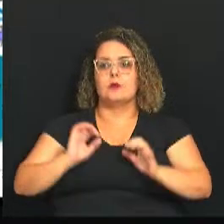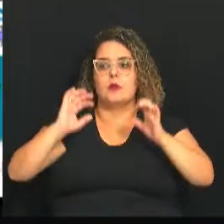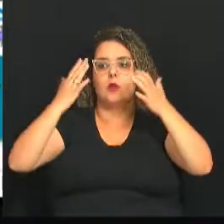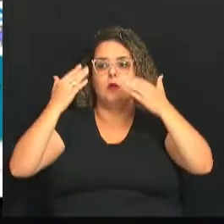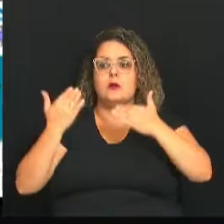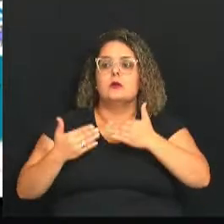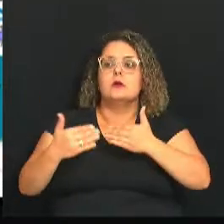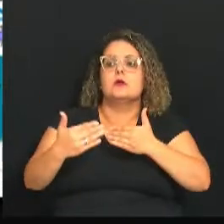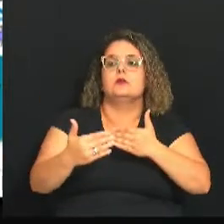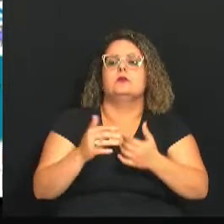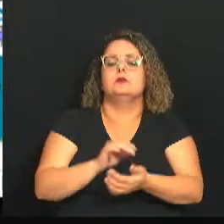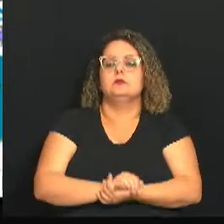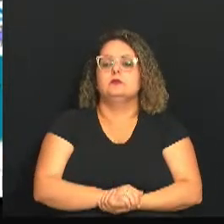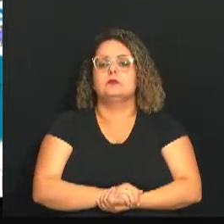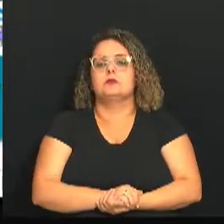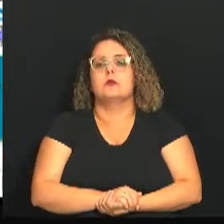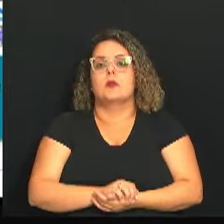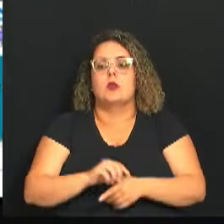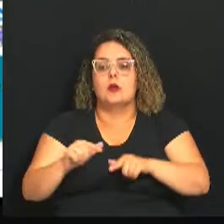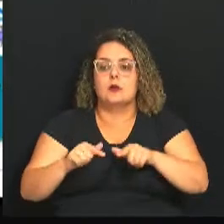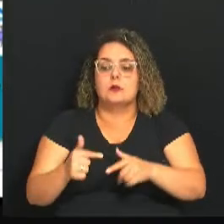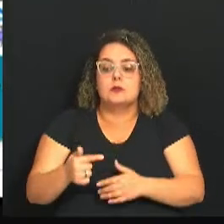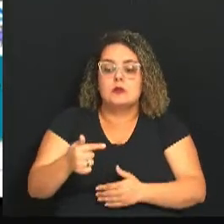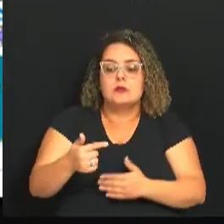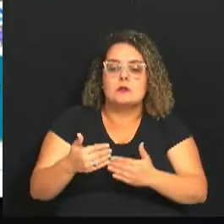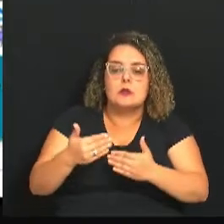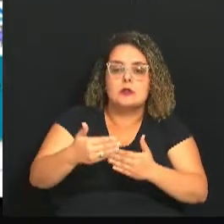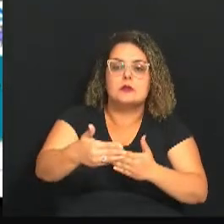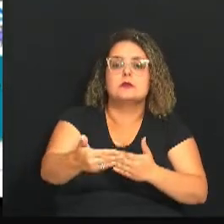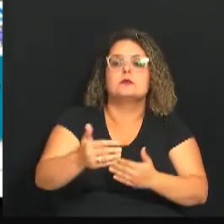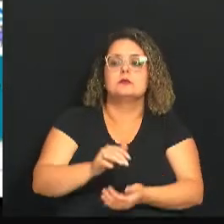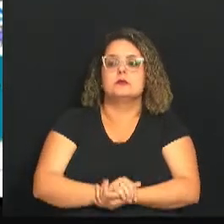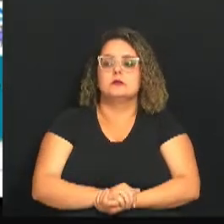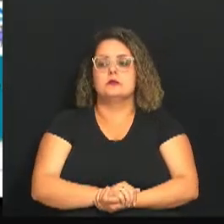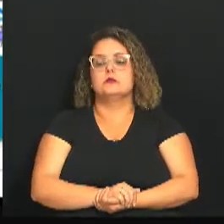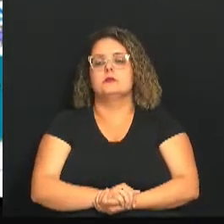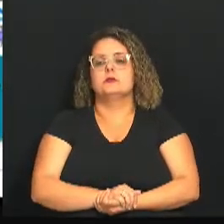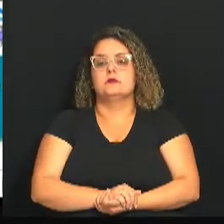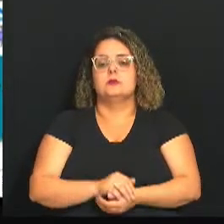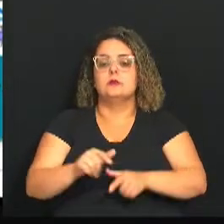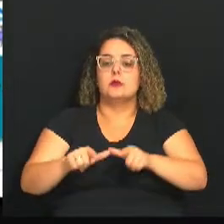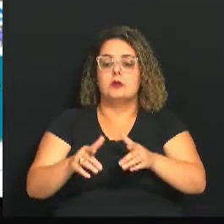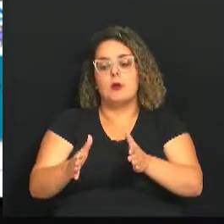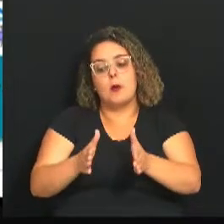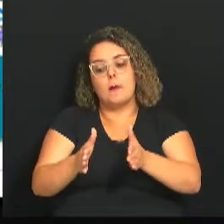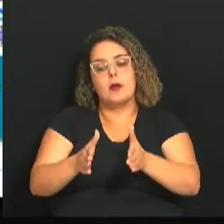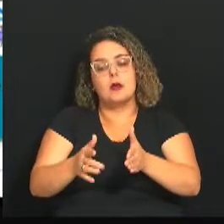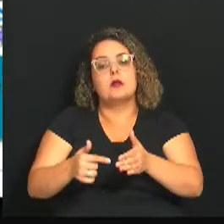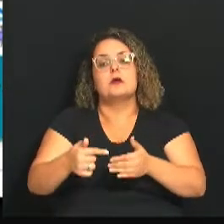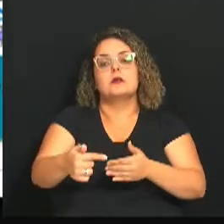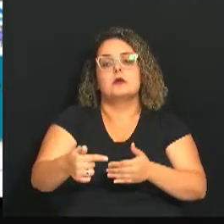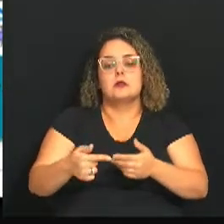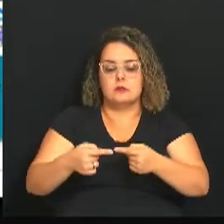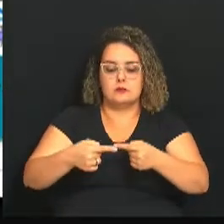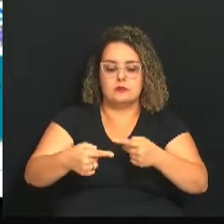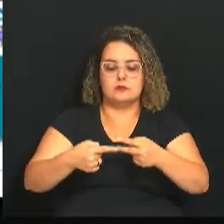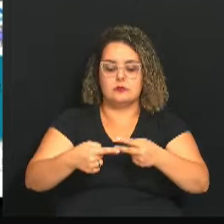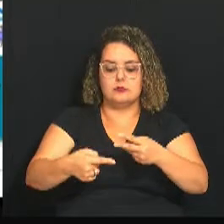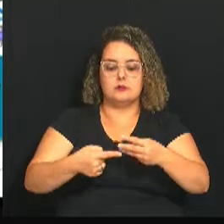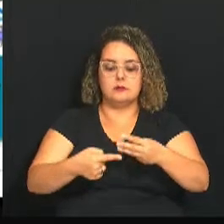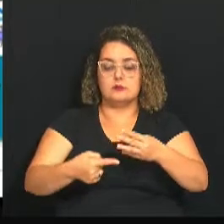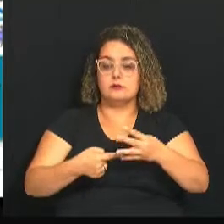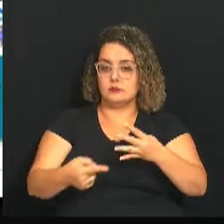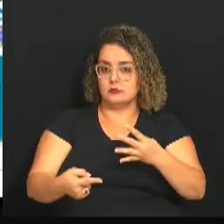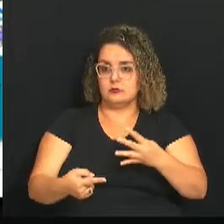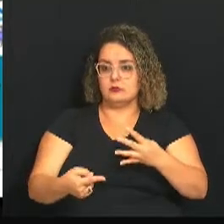né? Ela trabalha para algumas semanas adiante, trabalha em termos médios semanais. Então, ela caracteriza semanas